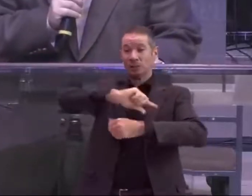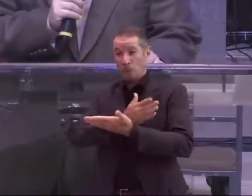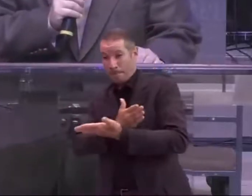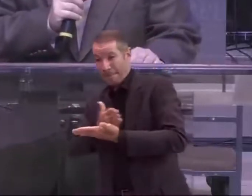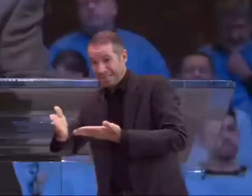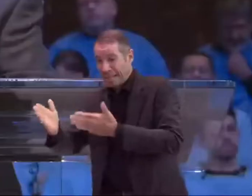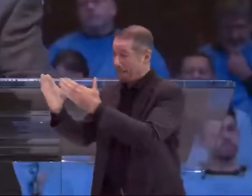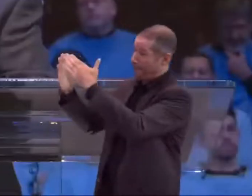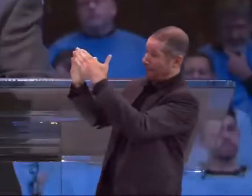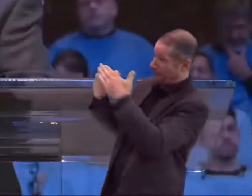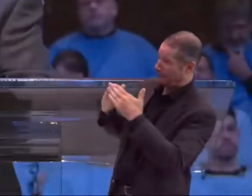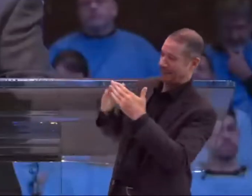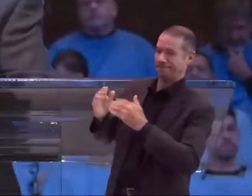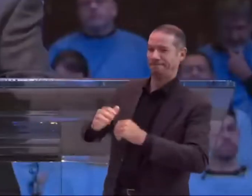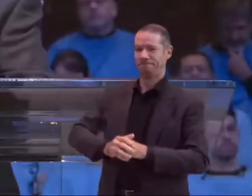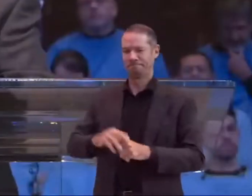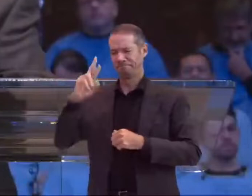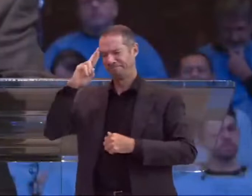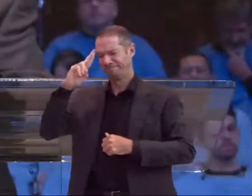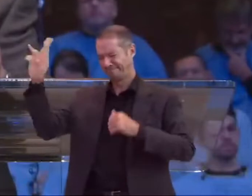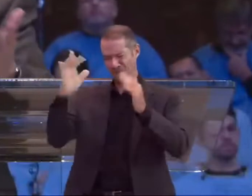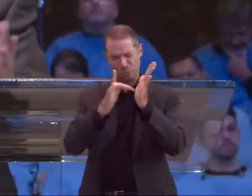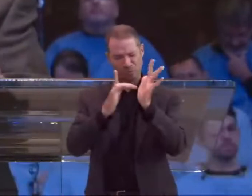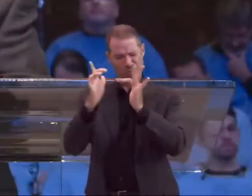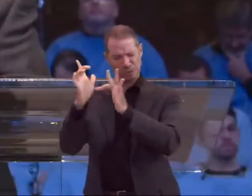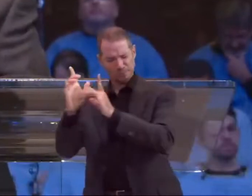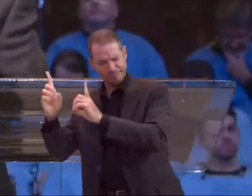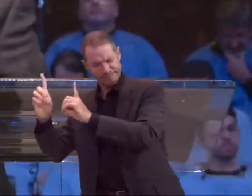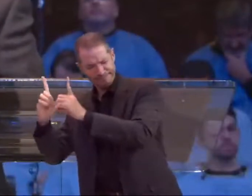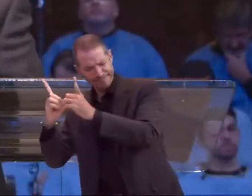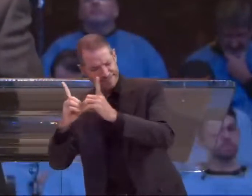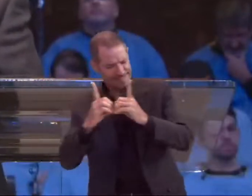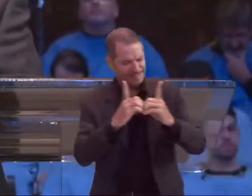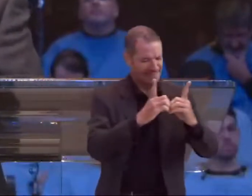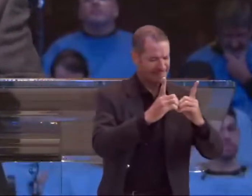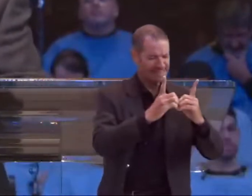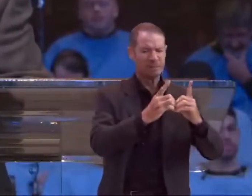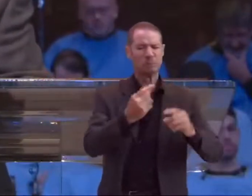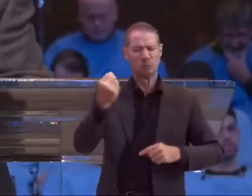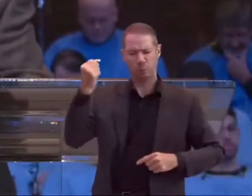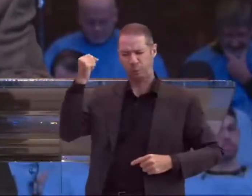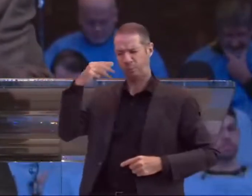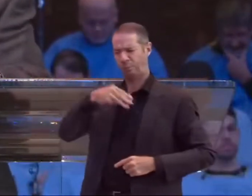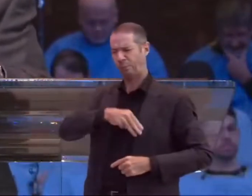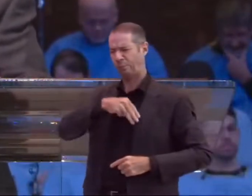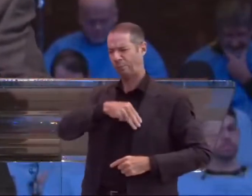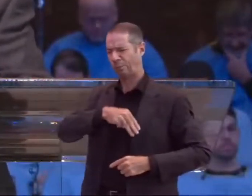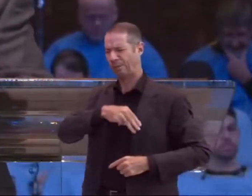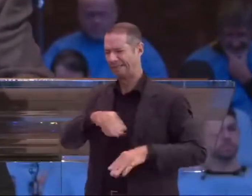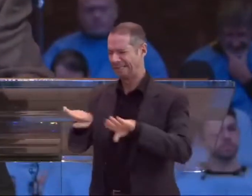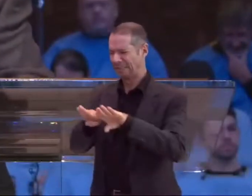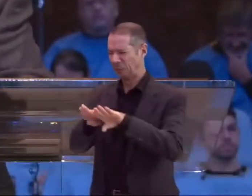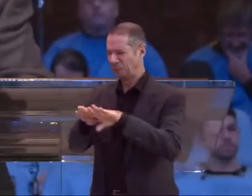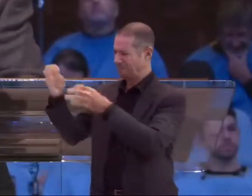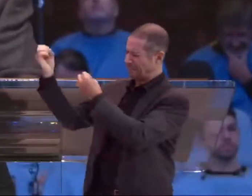de o pedirem. Senhor Jesus, os discípulos um dia perguntaram a Ti: ensina-nos